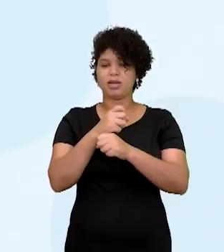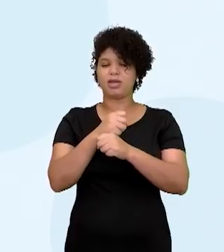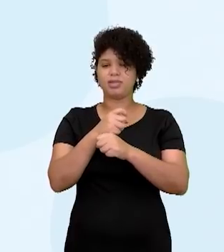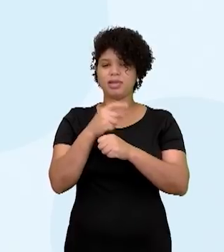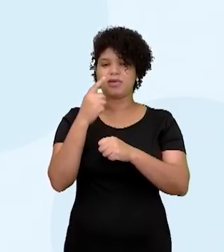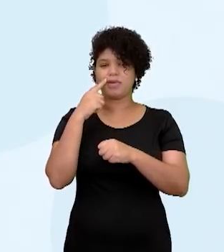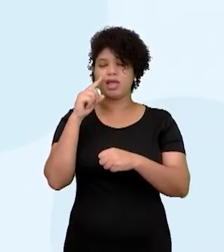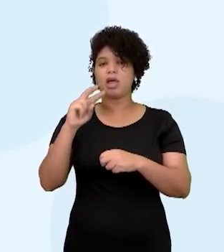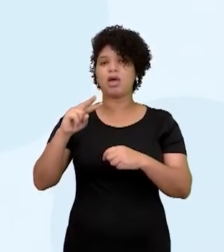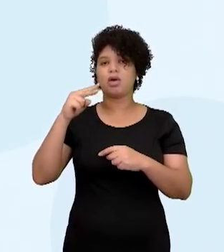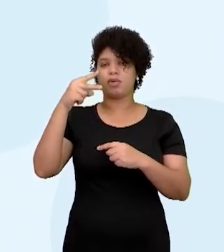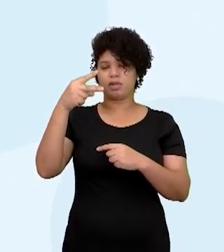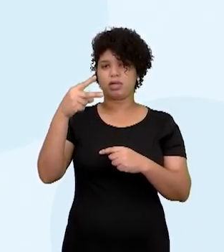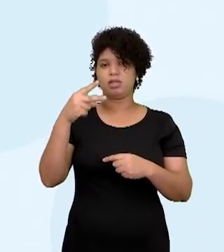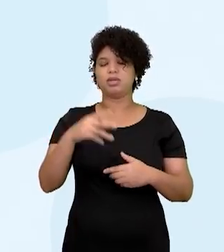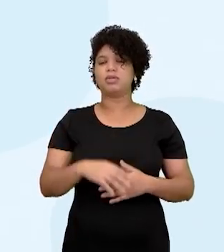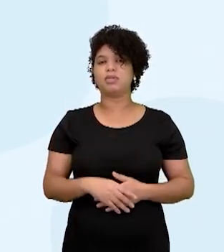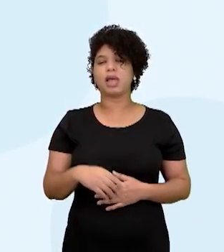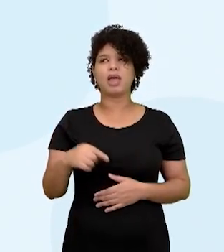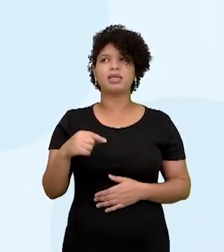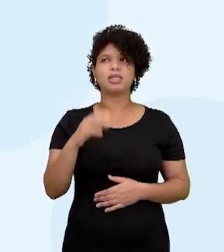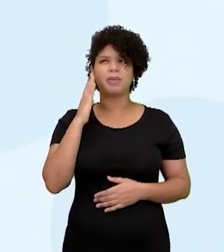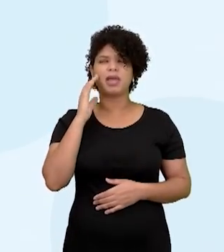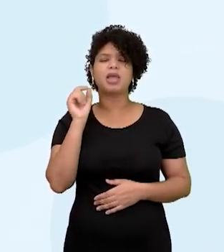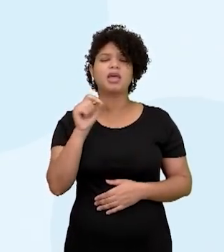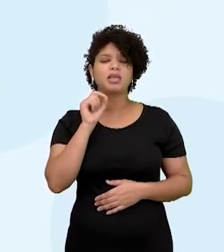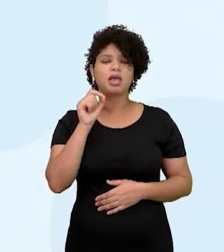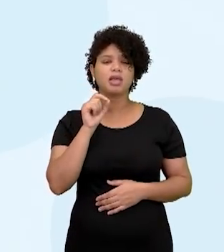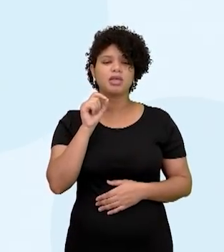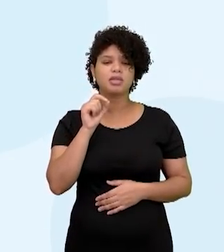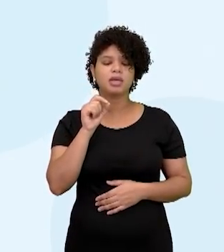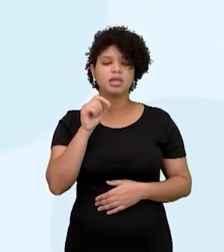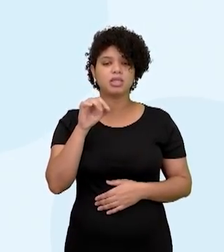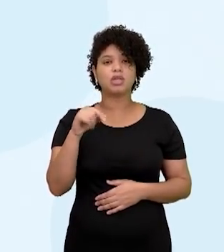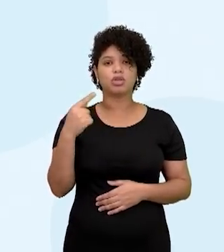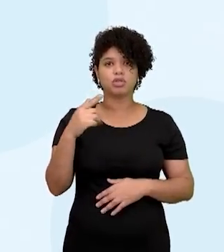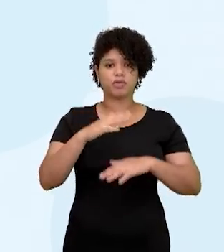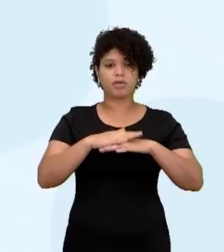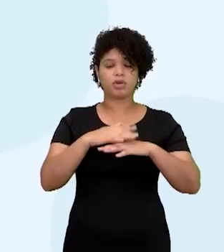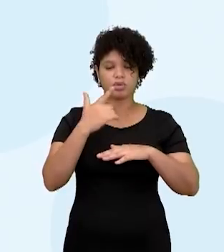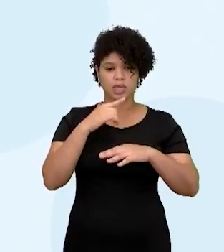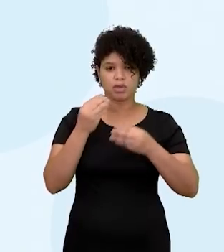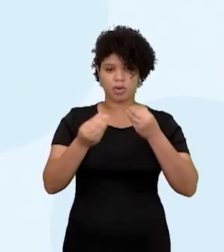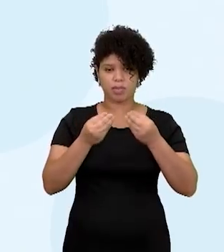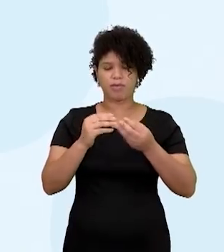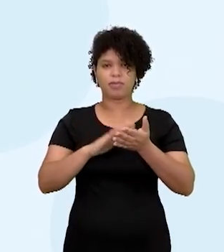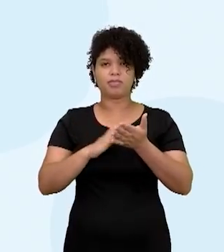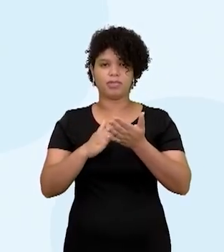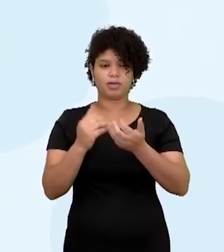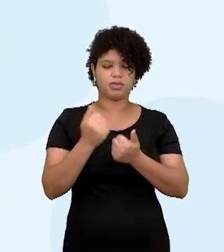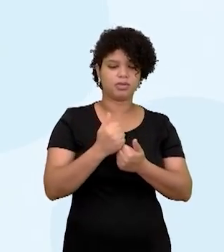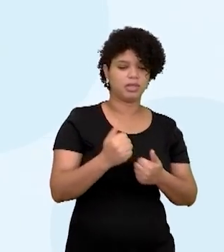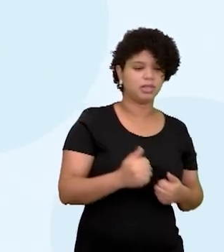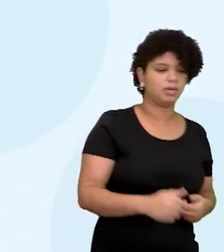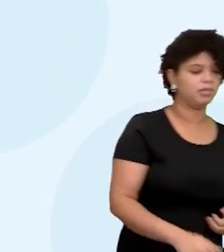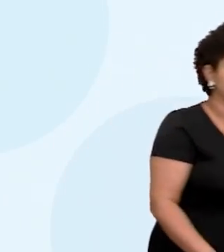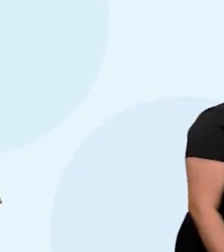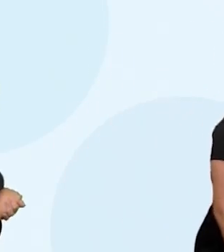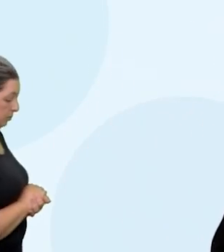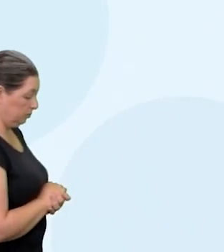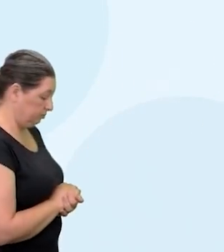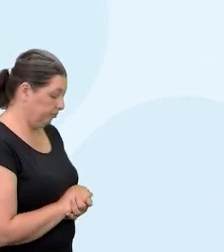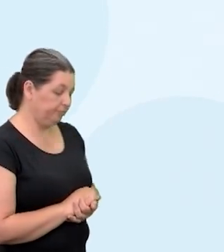elevado ao quadrado e esse alguém eu tenho que pensar quem é? É. Se a gente desenvolver, fica como? Ó, x quadrado